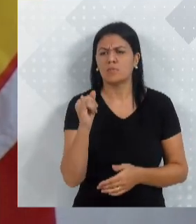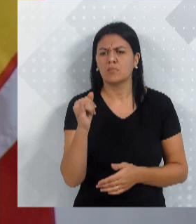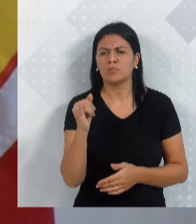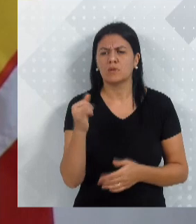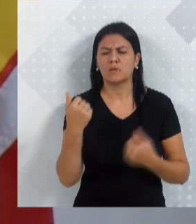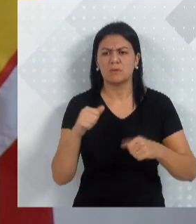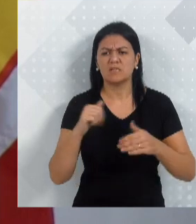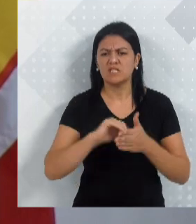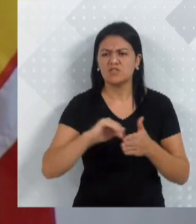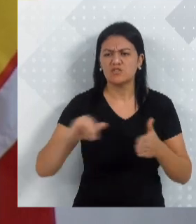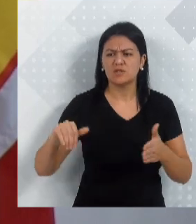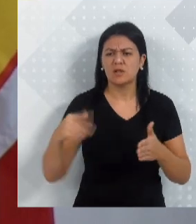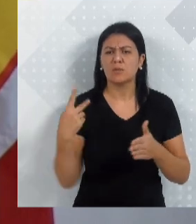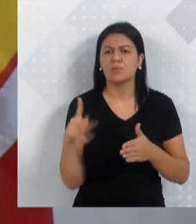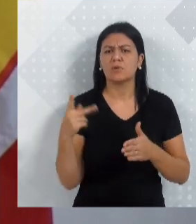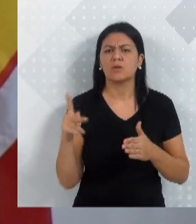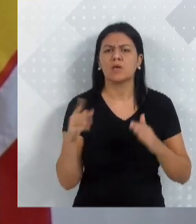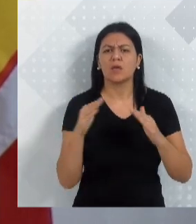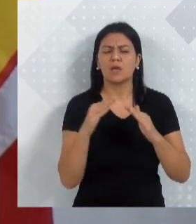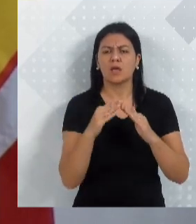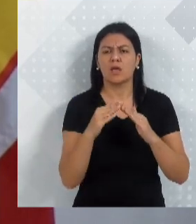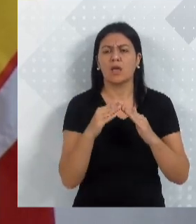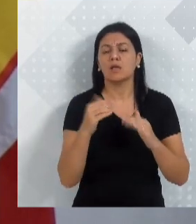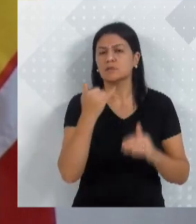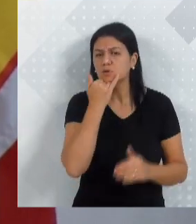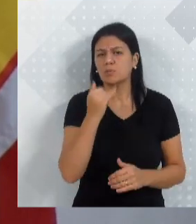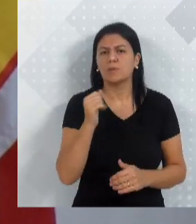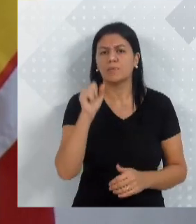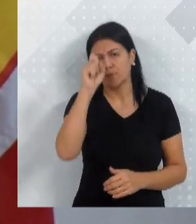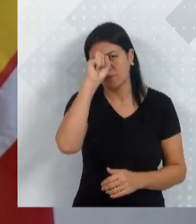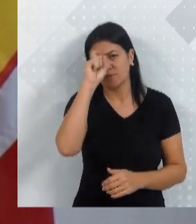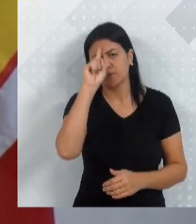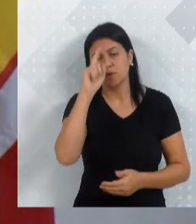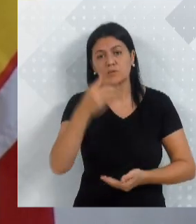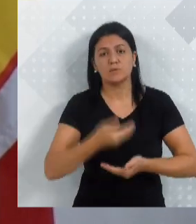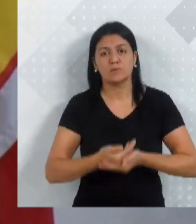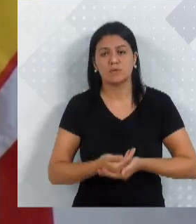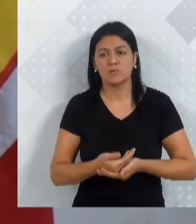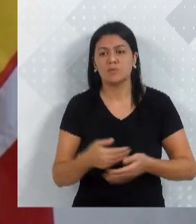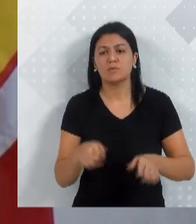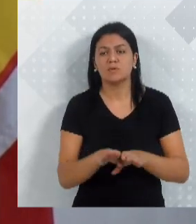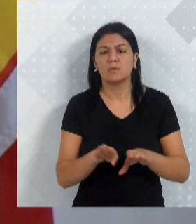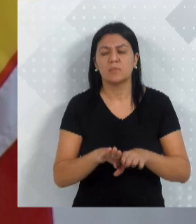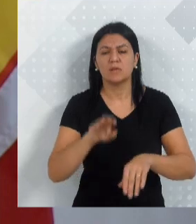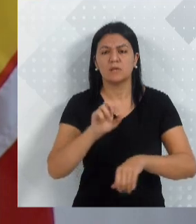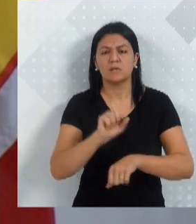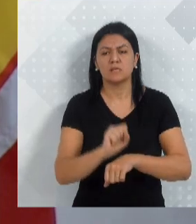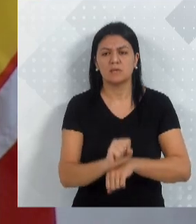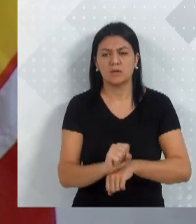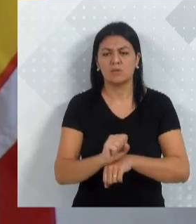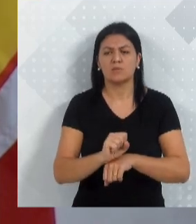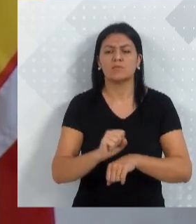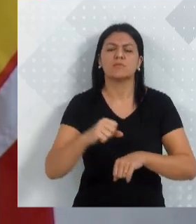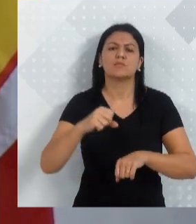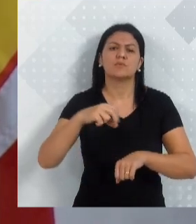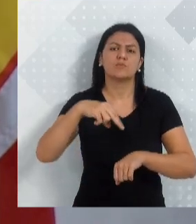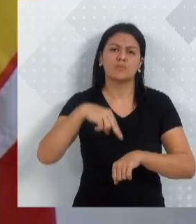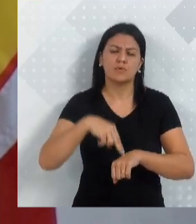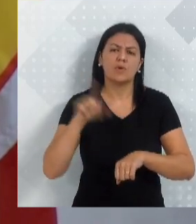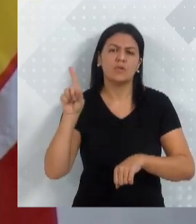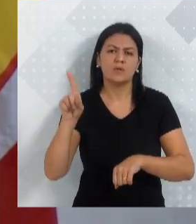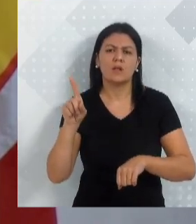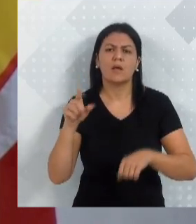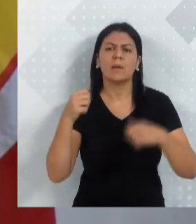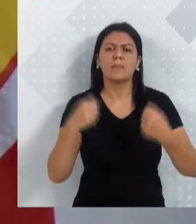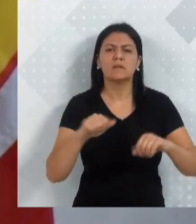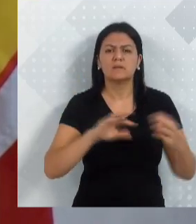uma solicitação do Hospital Santo Antônio. A questão do Salto Norte, vereador Lanzarin disse que quer substituir por outro local e sugeriu que se coloque lá anexo ao terminal do